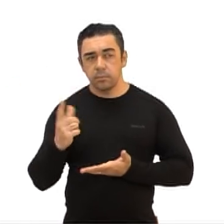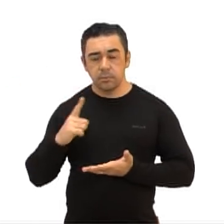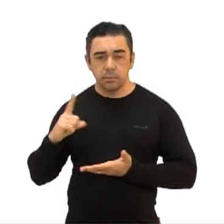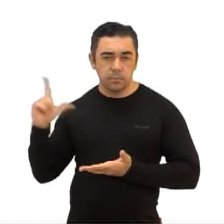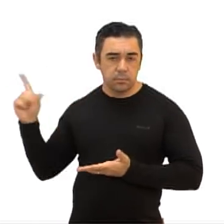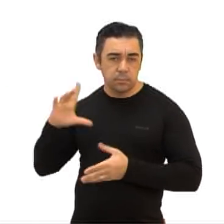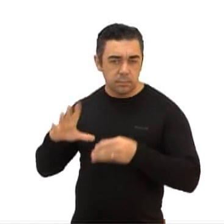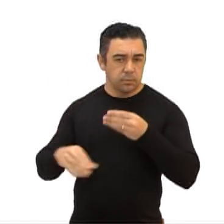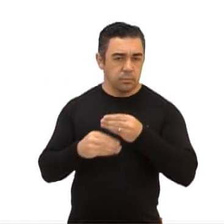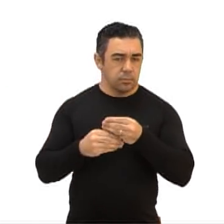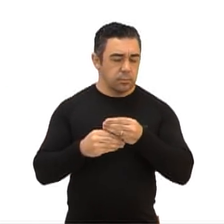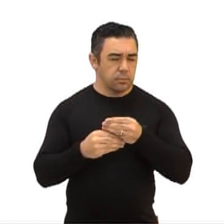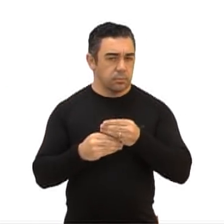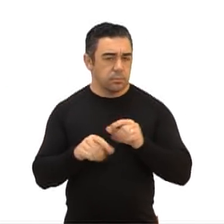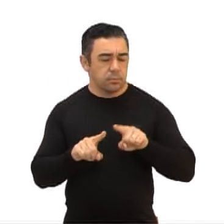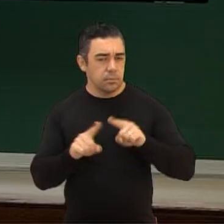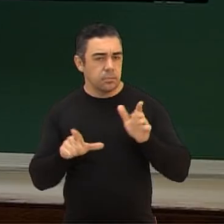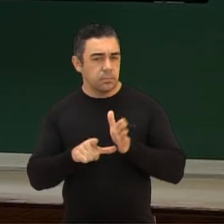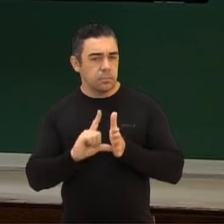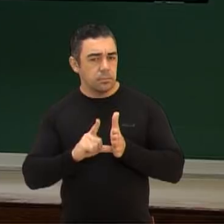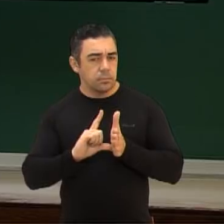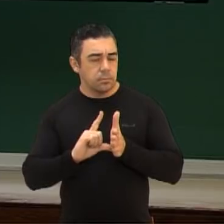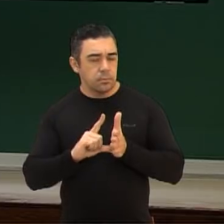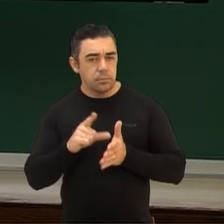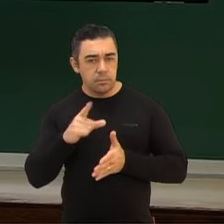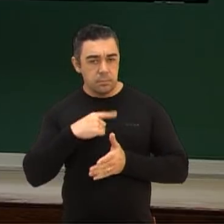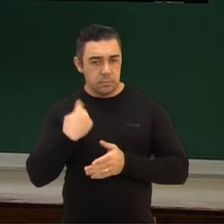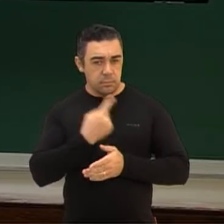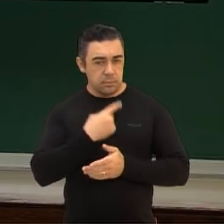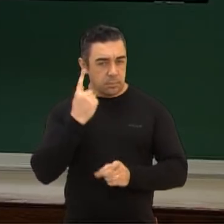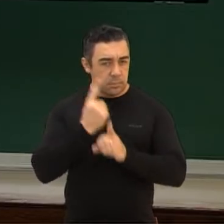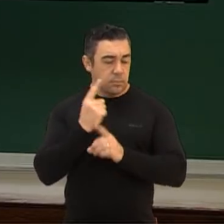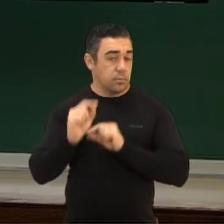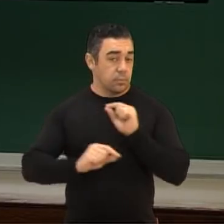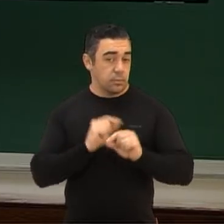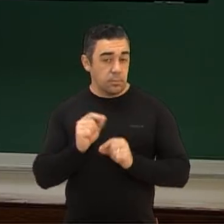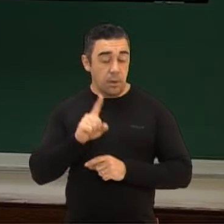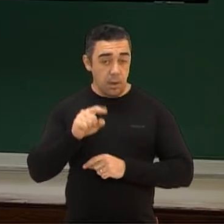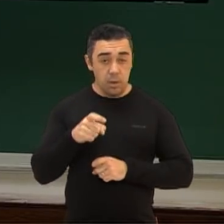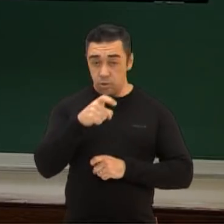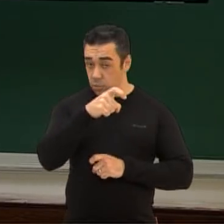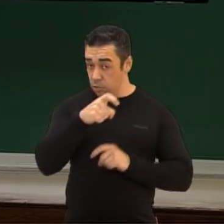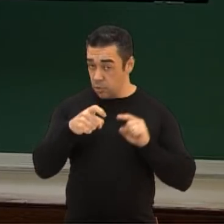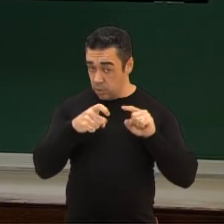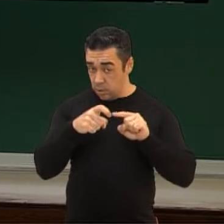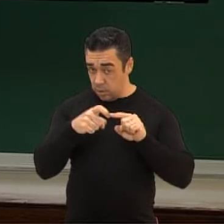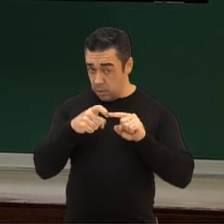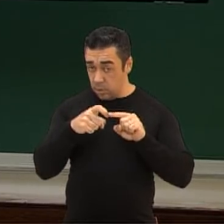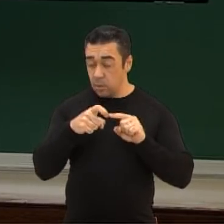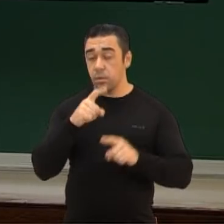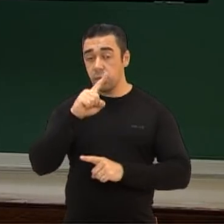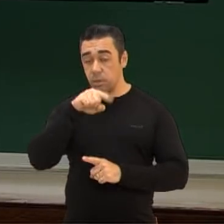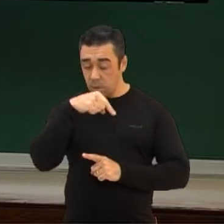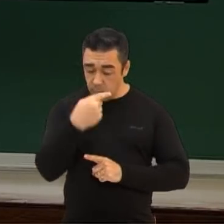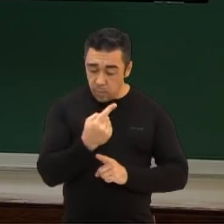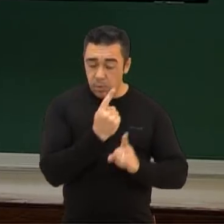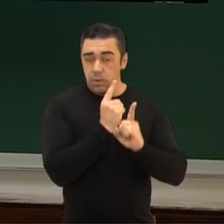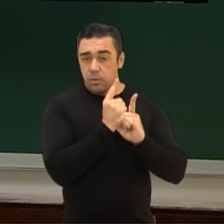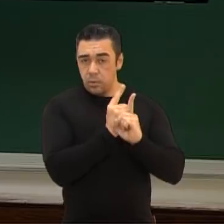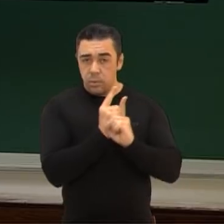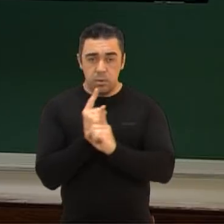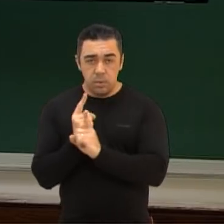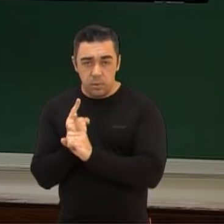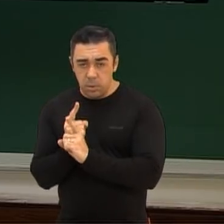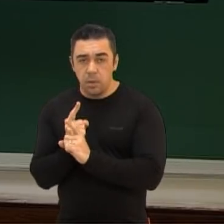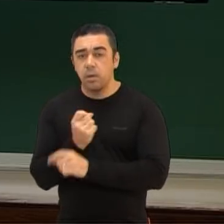ângulos complementares, mas antes disso, temos que descobrir quem que é o valor do x para depois